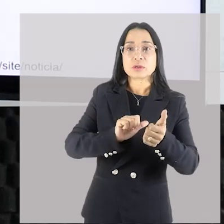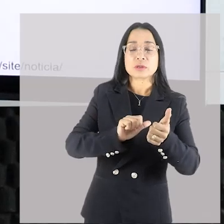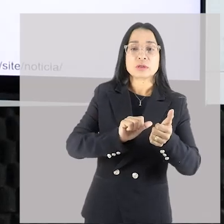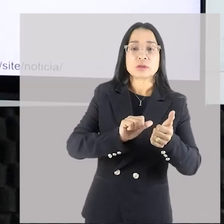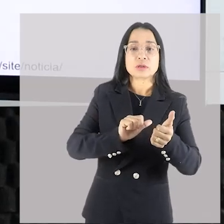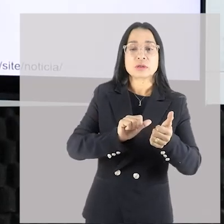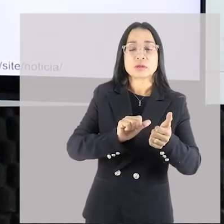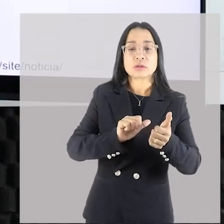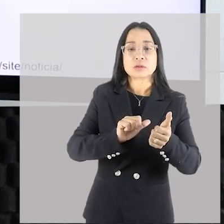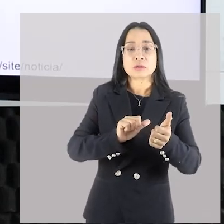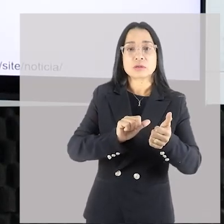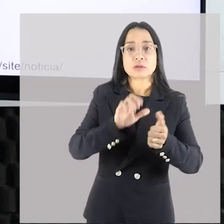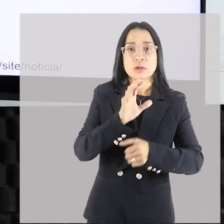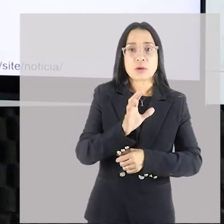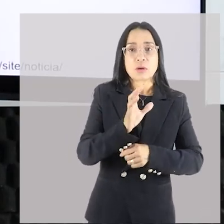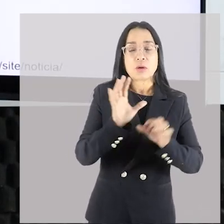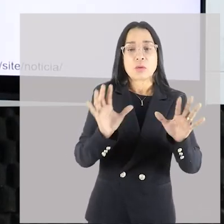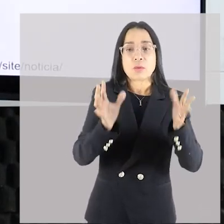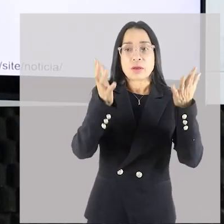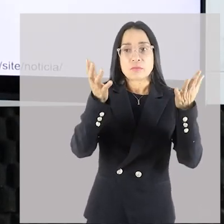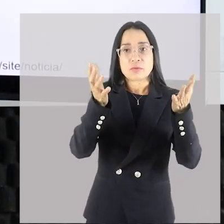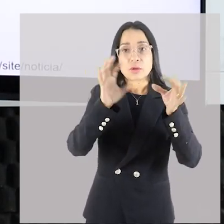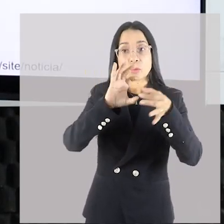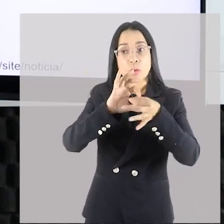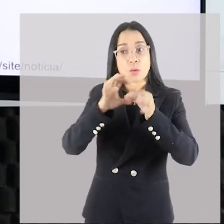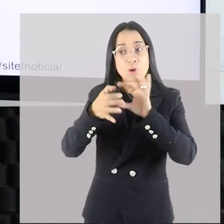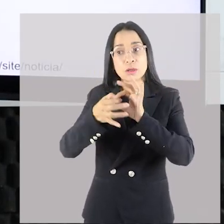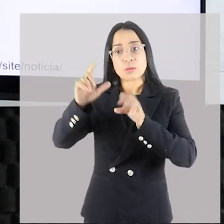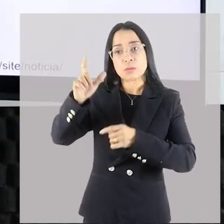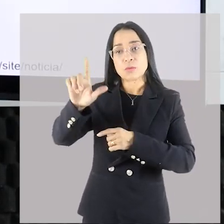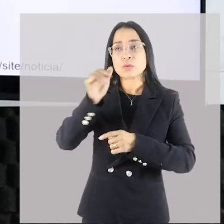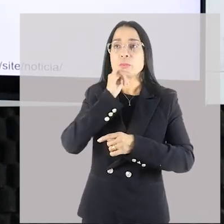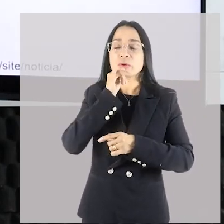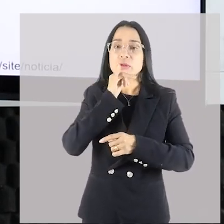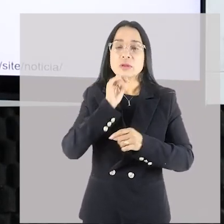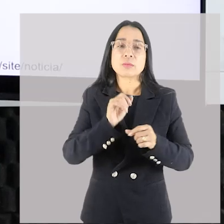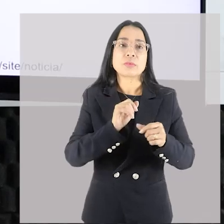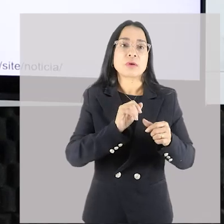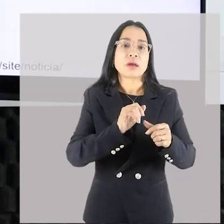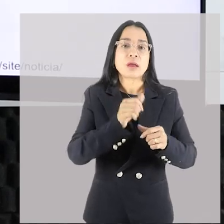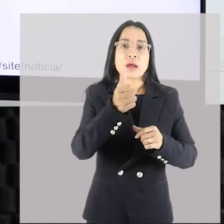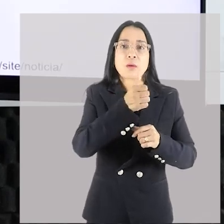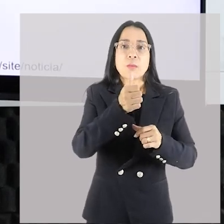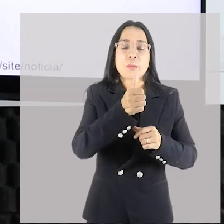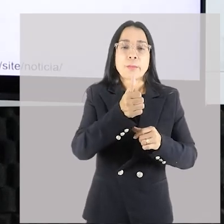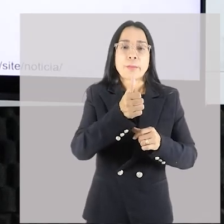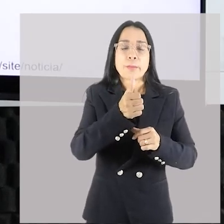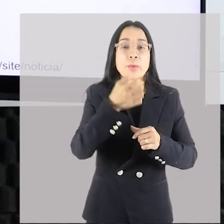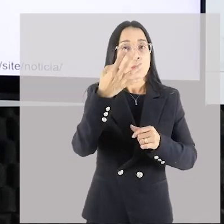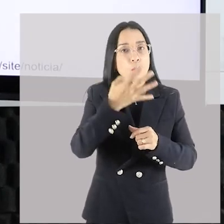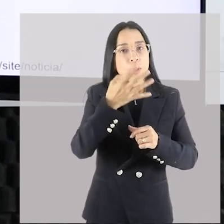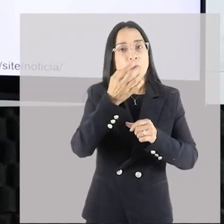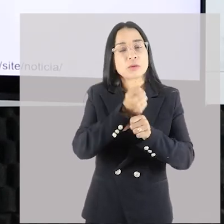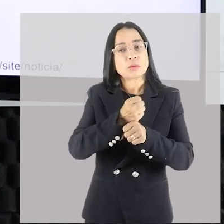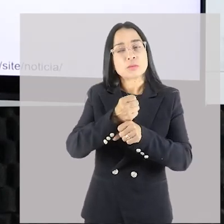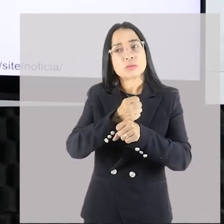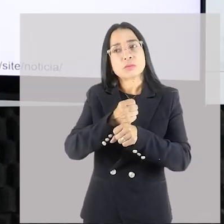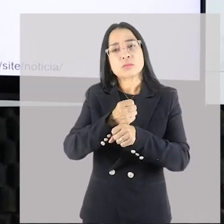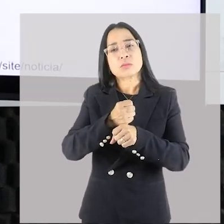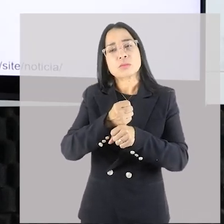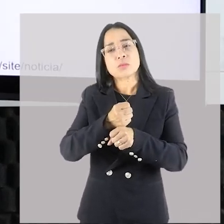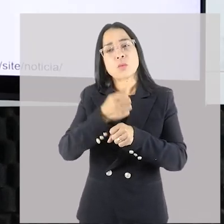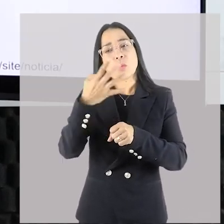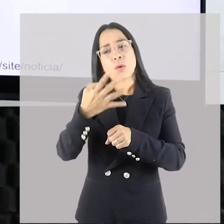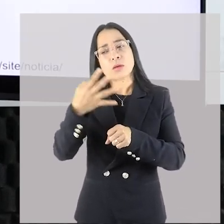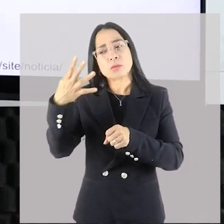de um evento olímpico para o outro. Então, os Jogos Olímpicos, eles ocorrem de 4 em 4 anos, no